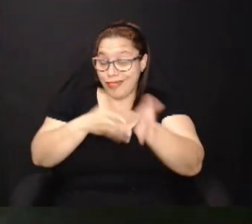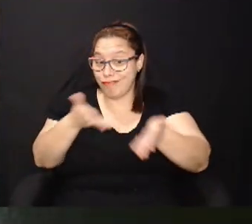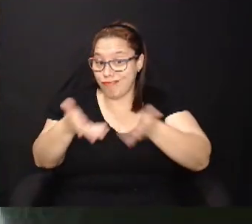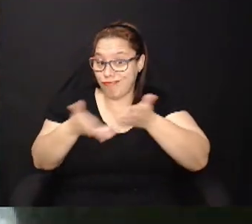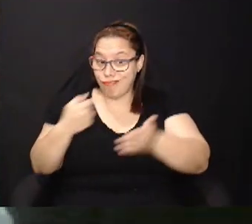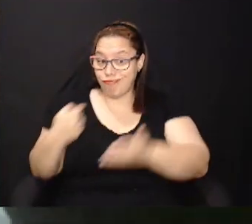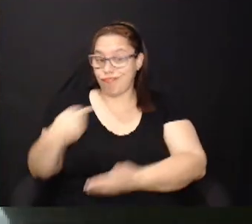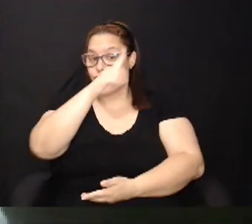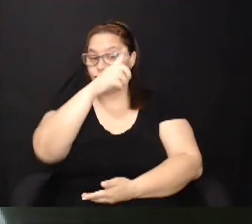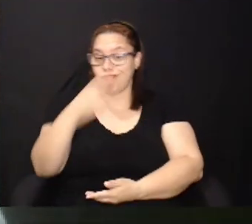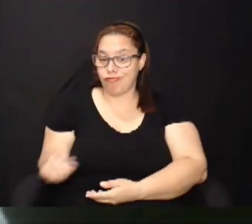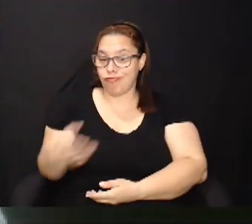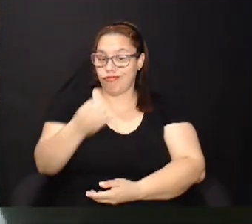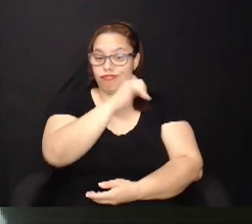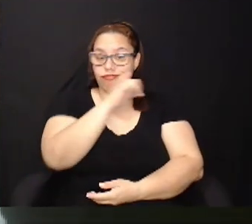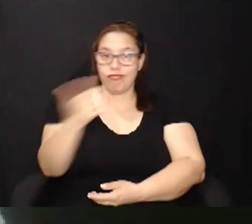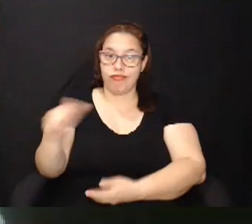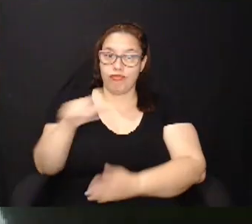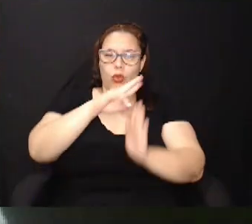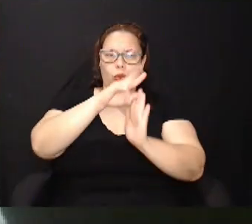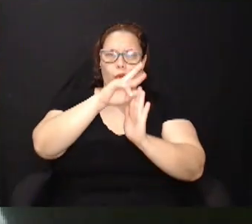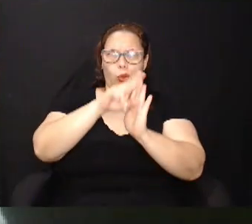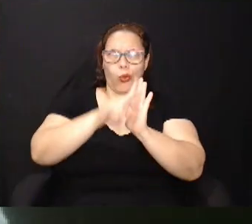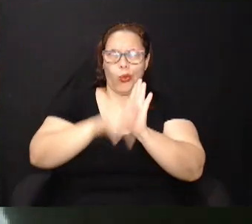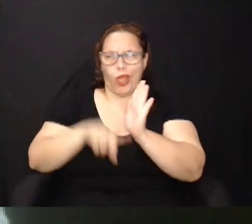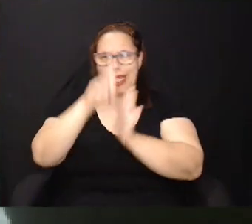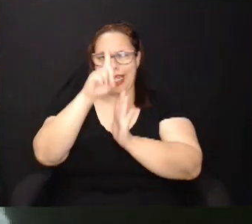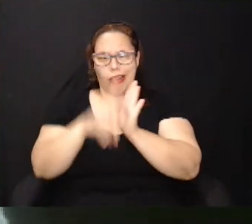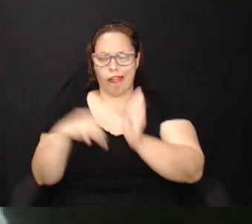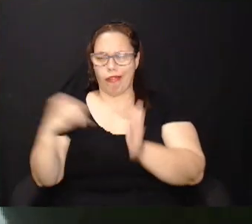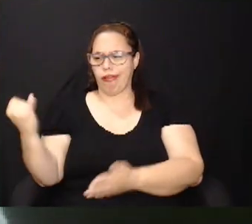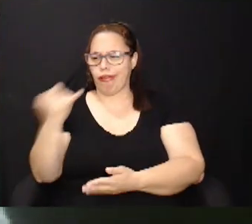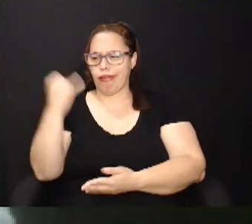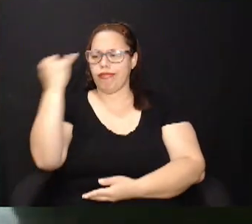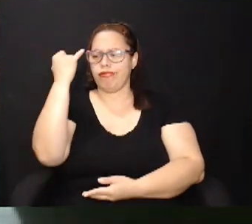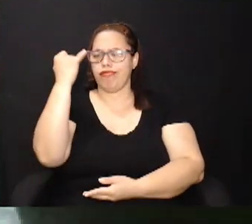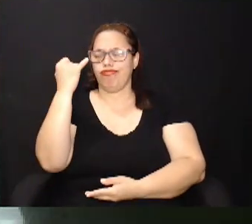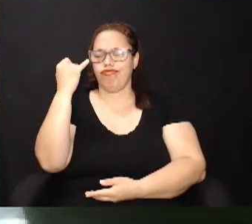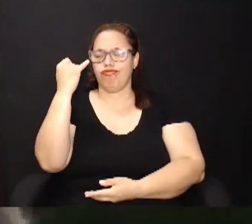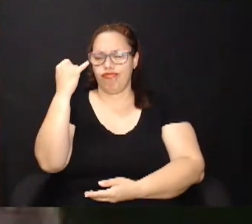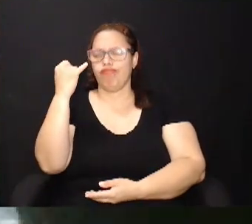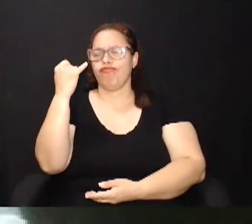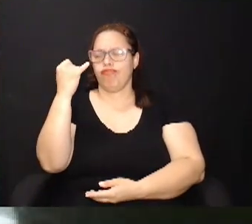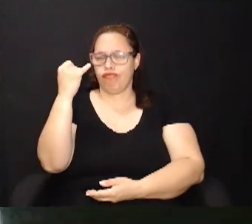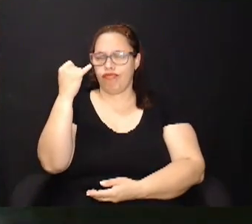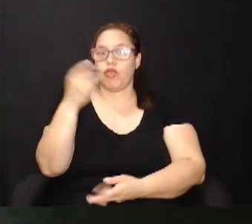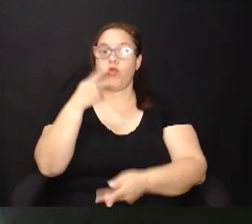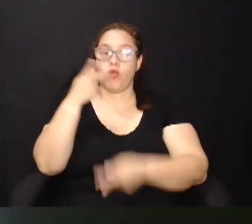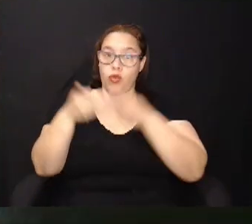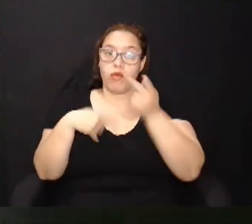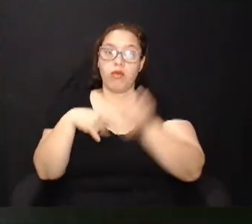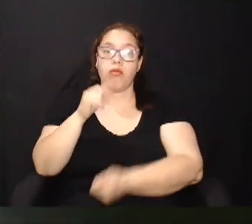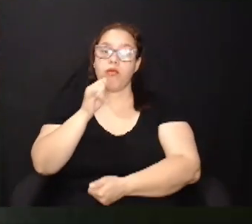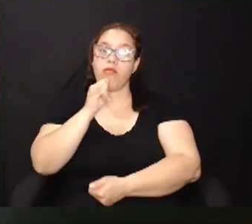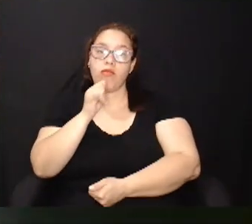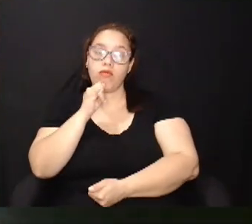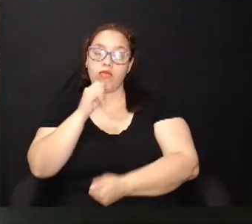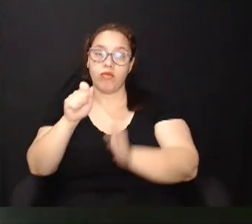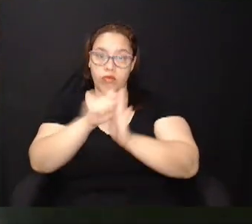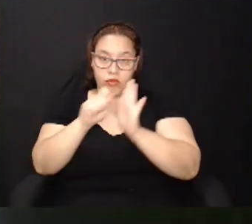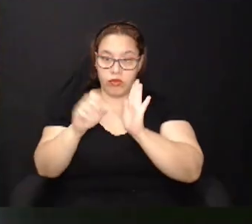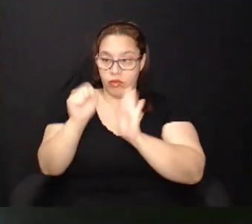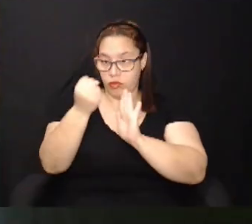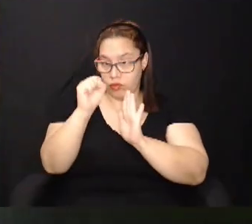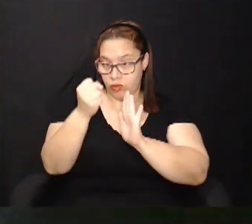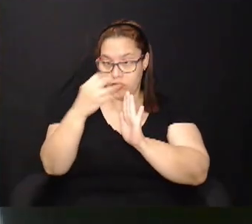avião. Lá tem uma série de direitos muito importantes dos passageiros. Vou citar alguns, por exemplo, o artigo 8º da resolução 400